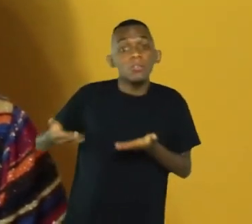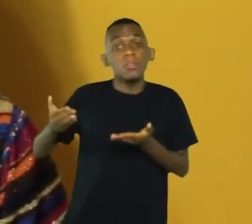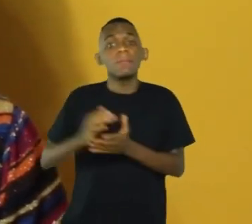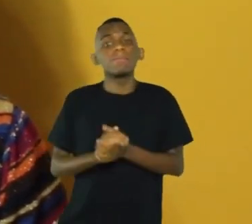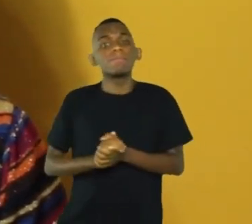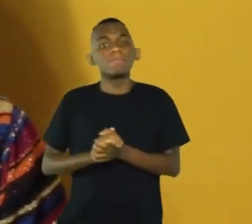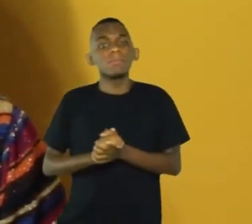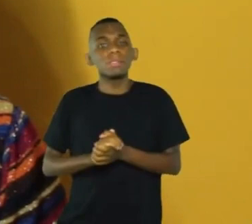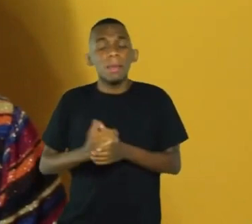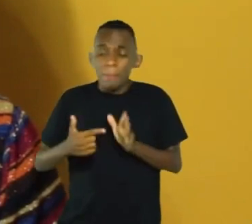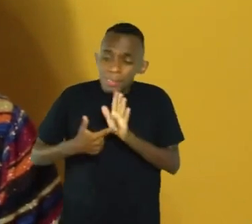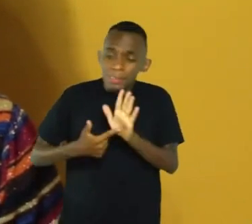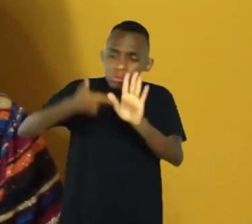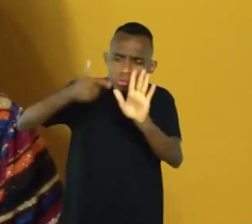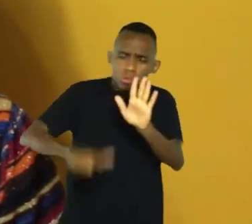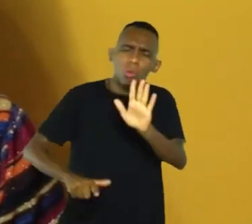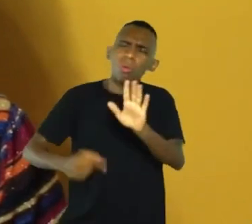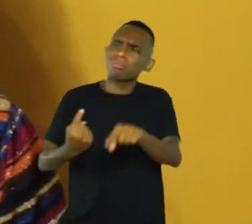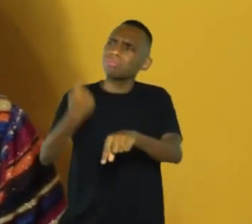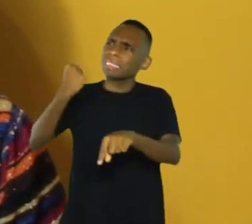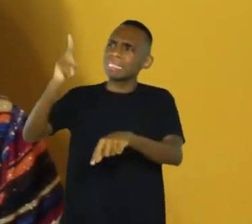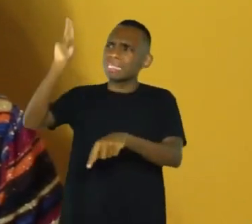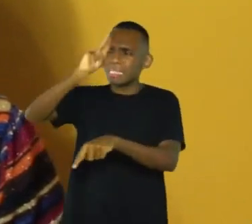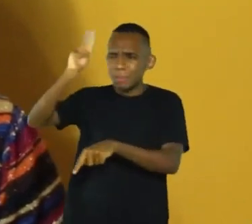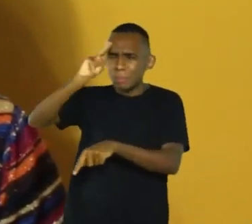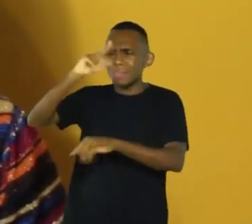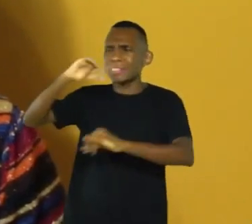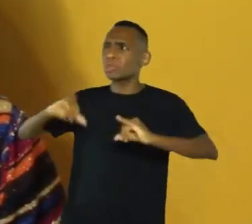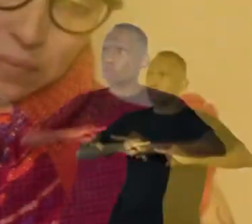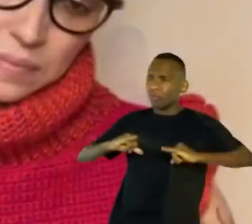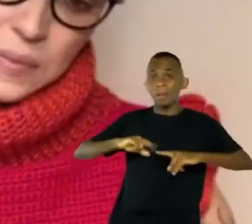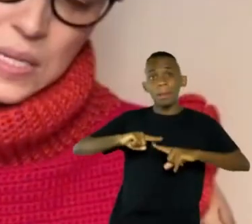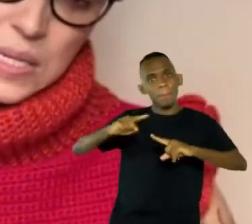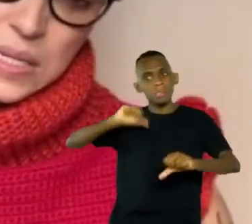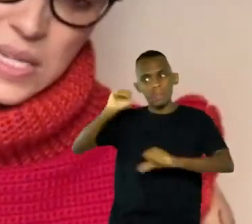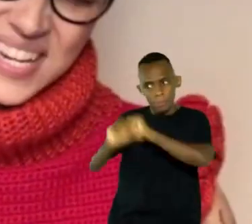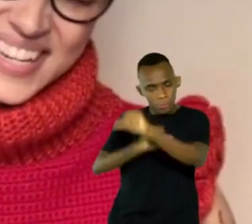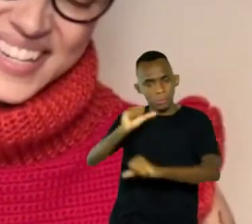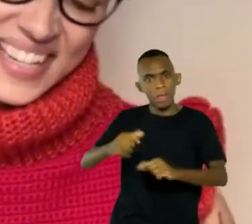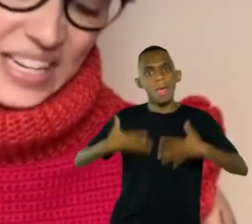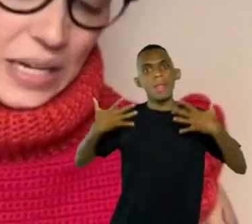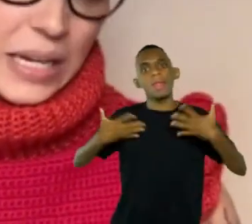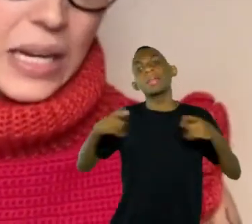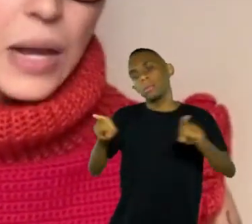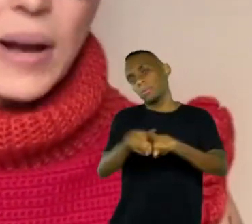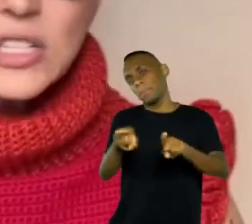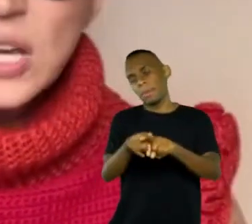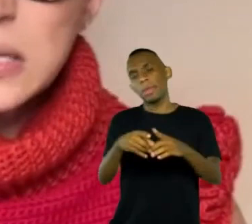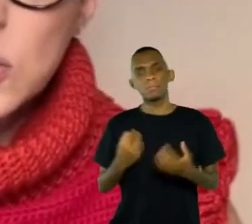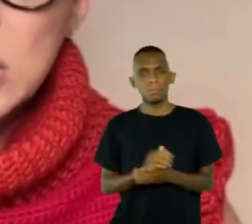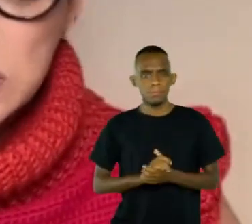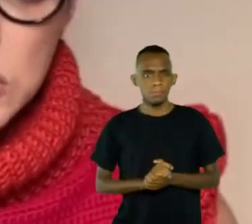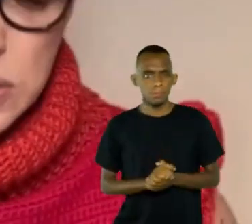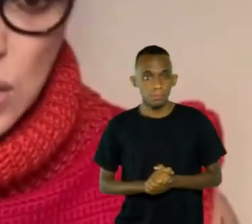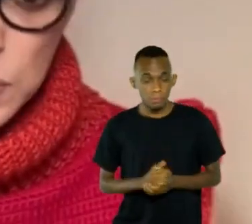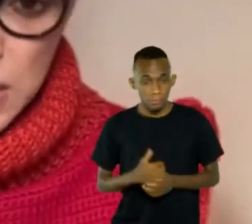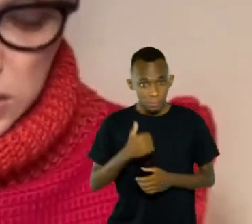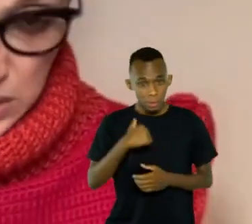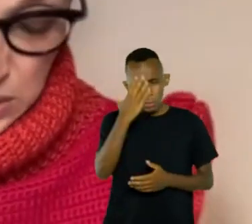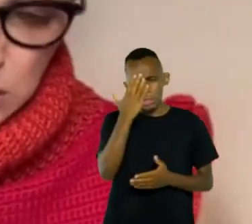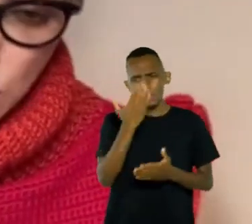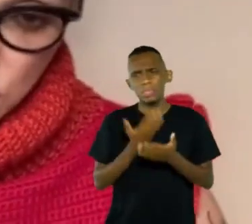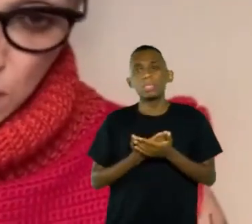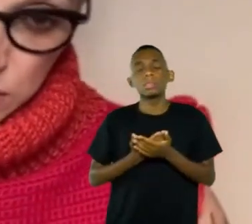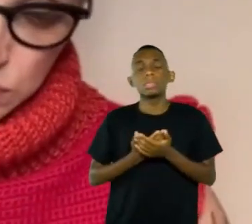assim de dores, é, permeada, lógico, de muita alegria também. Sim. Eu acho que as dores me trouxeram